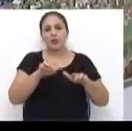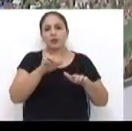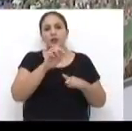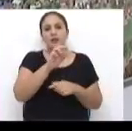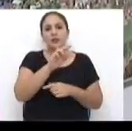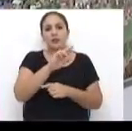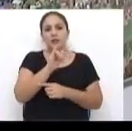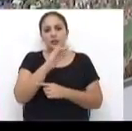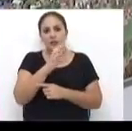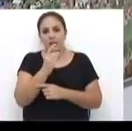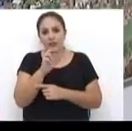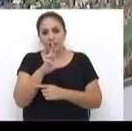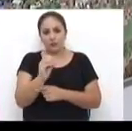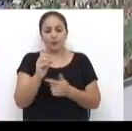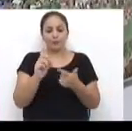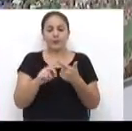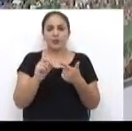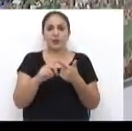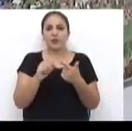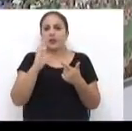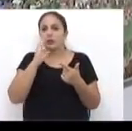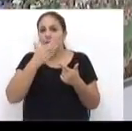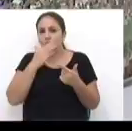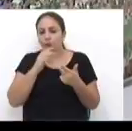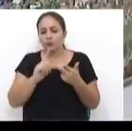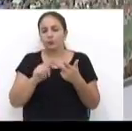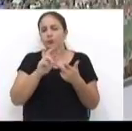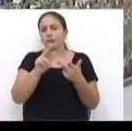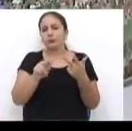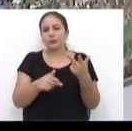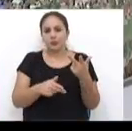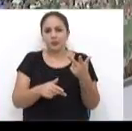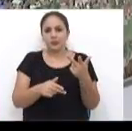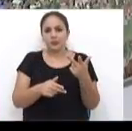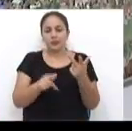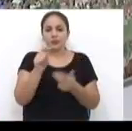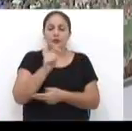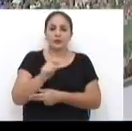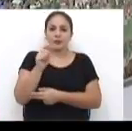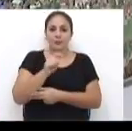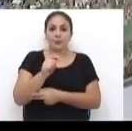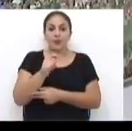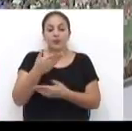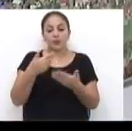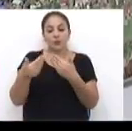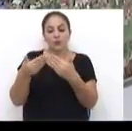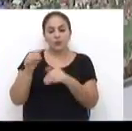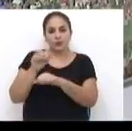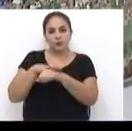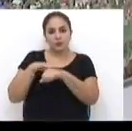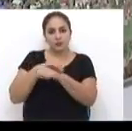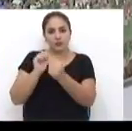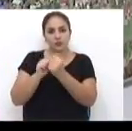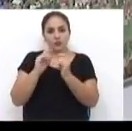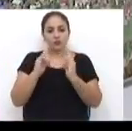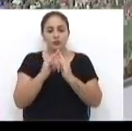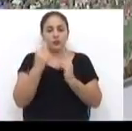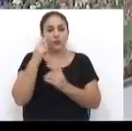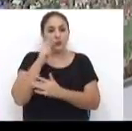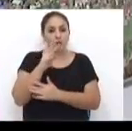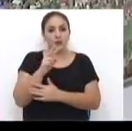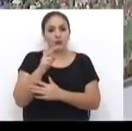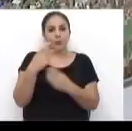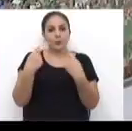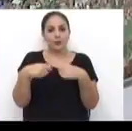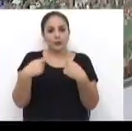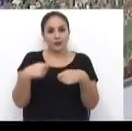fusqueiro, da Associação do Fusca, então para dialogar com essas entidades e ver uma demanda deles. E aí depois nós sentarmos